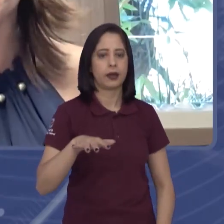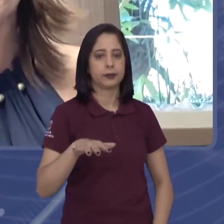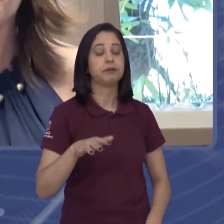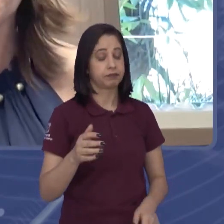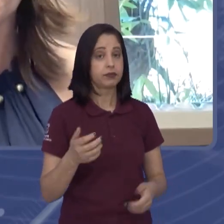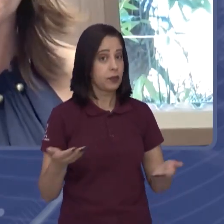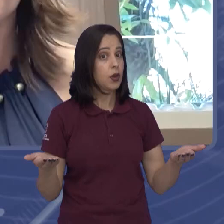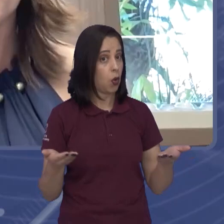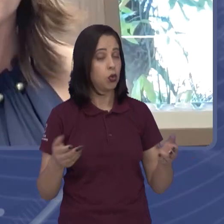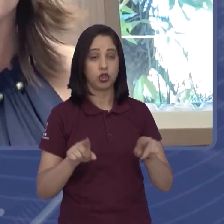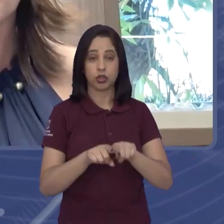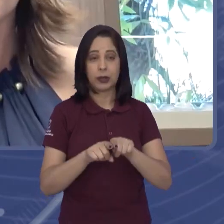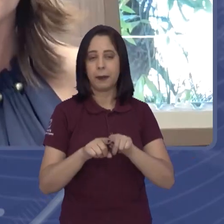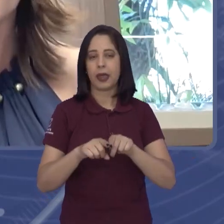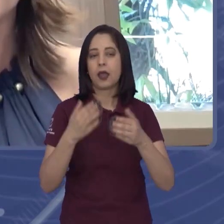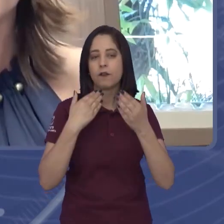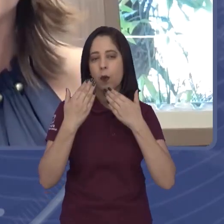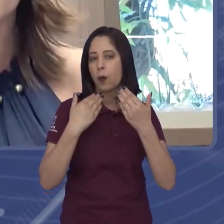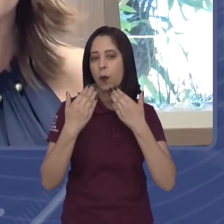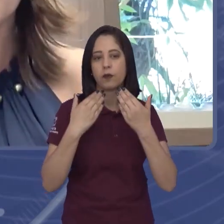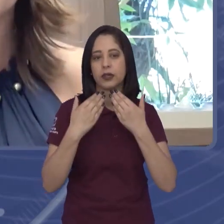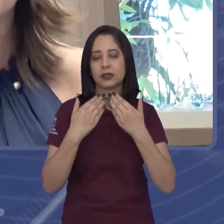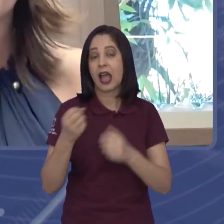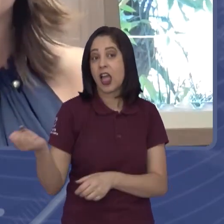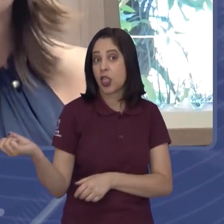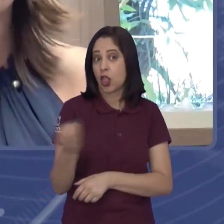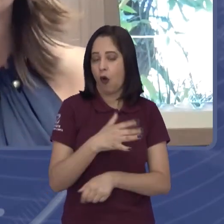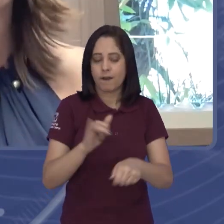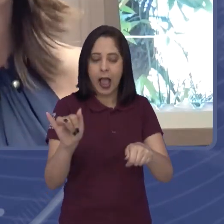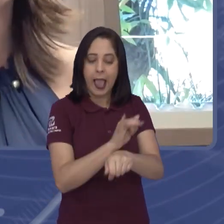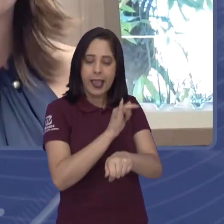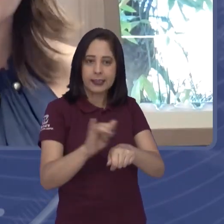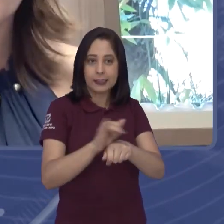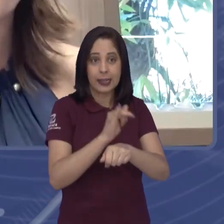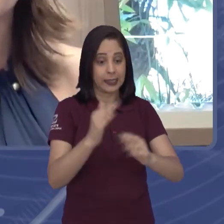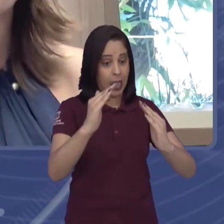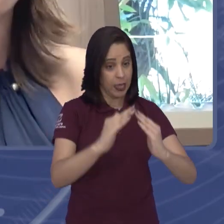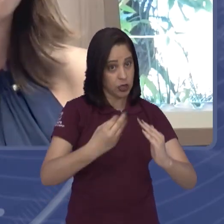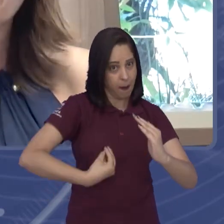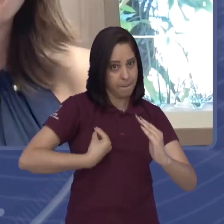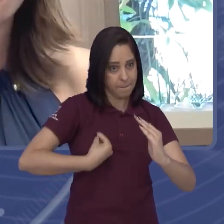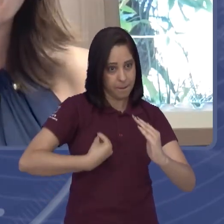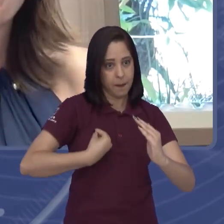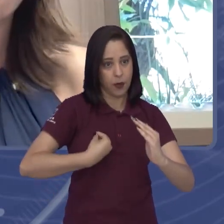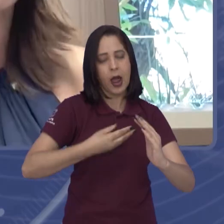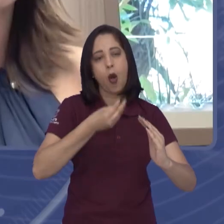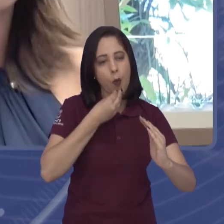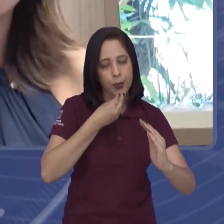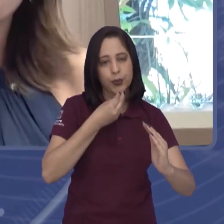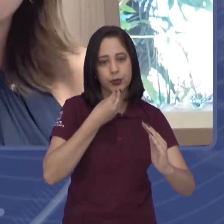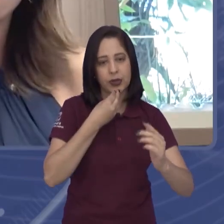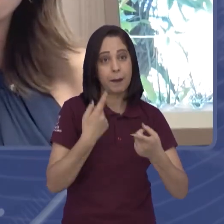falar hoje também de algumas possibilidades, novas possibilidades, né, de se morar, que hoje também vem mudando, né?